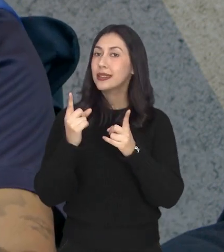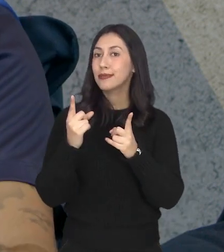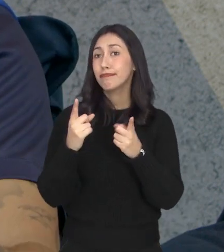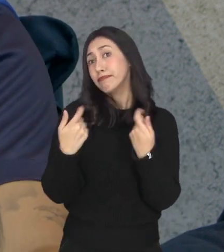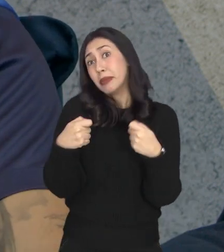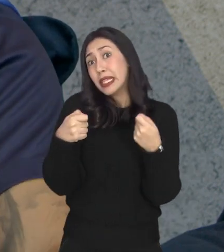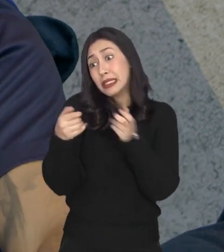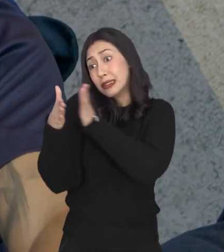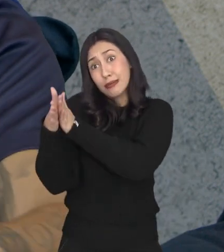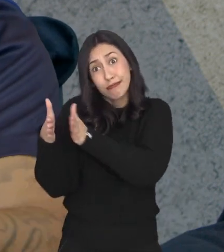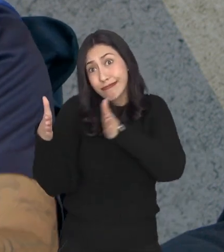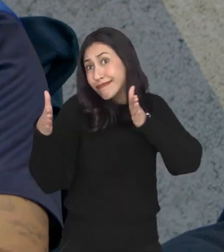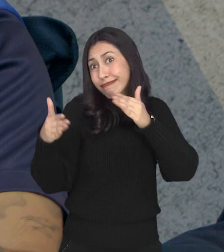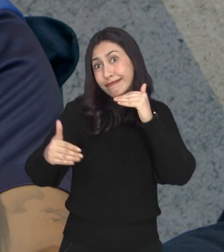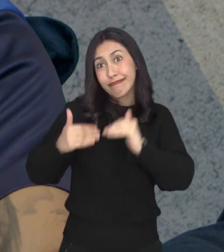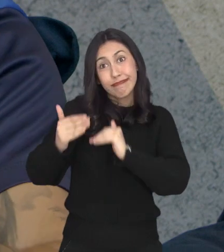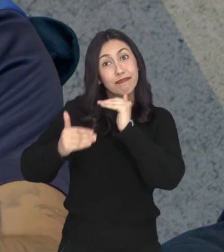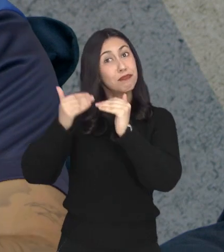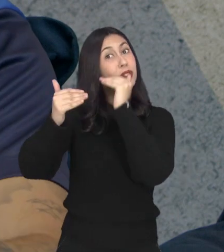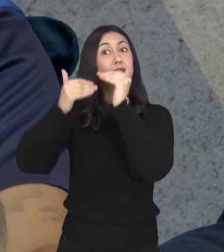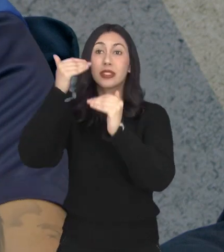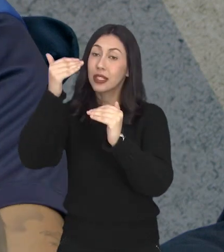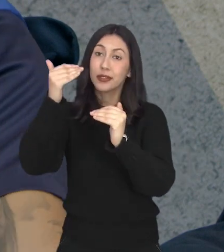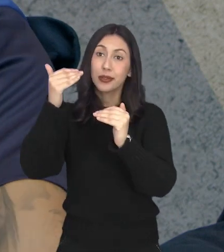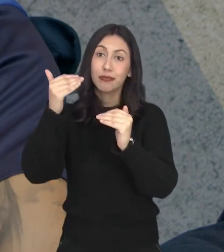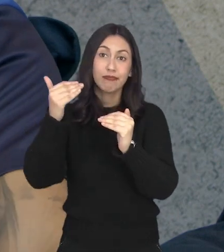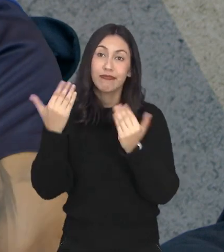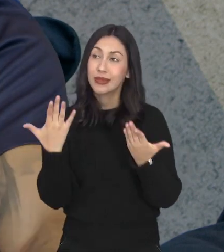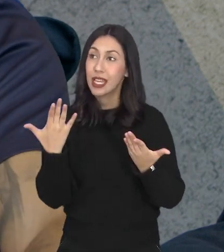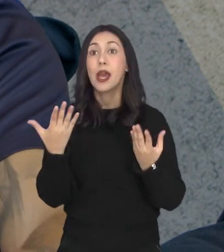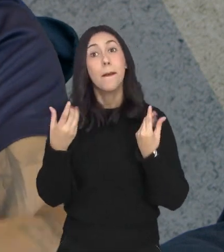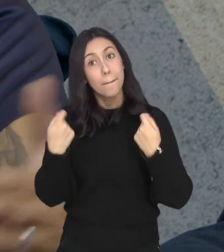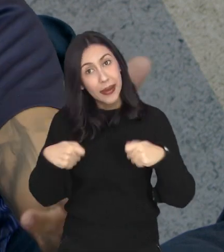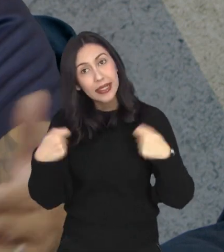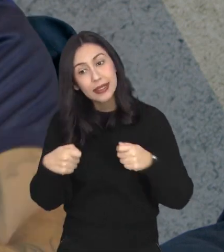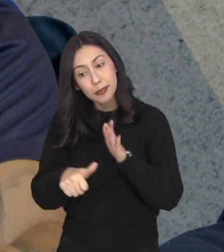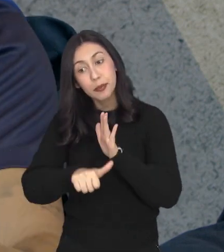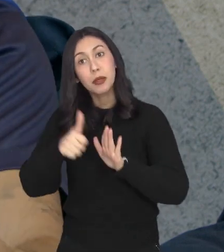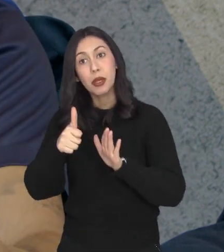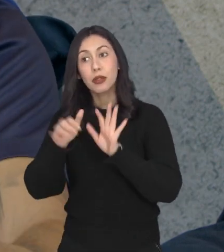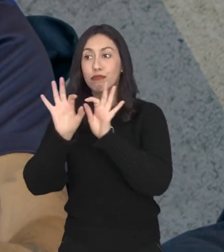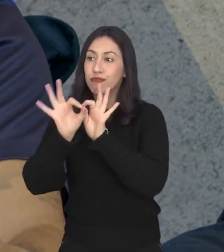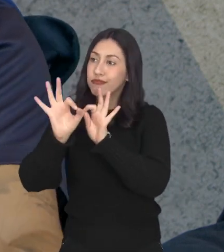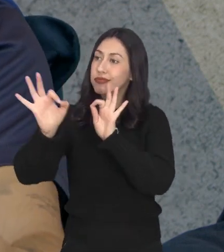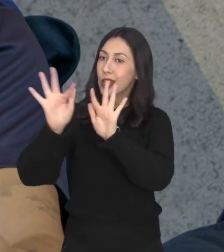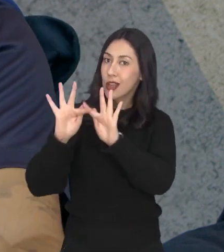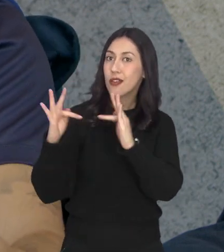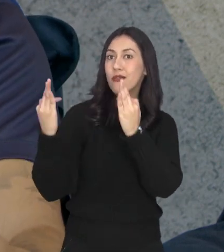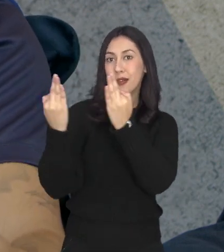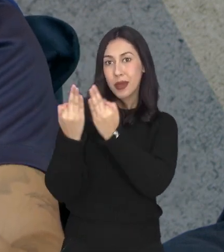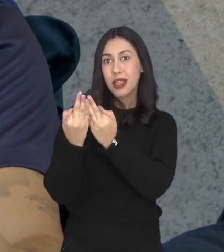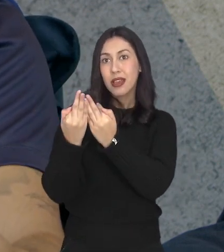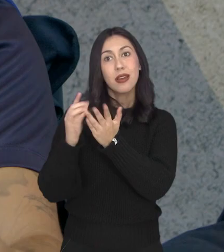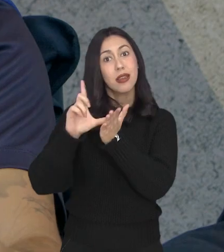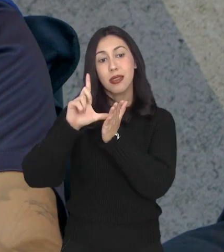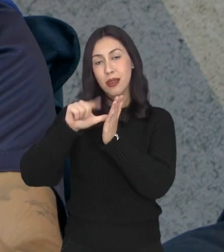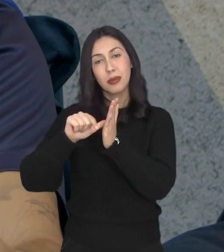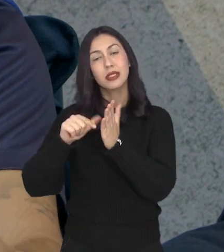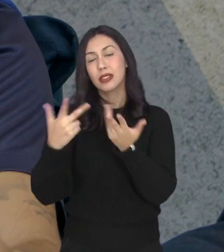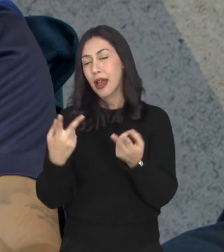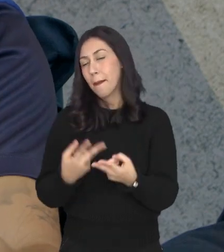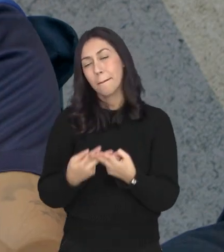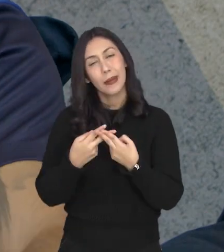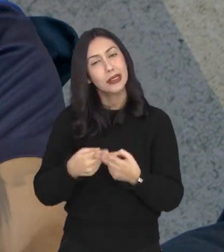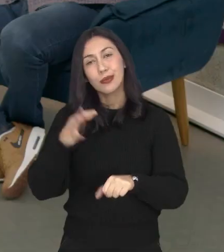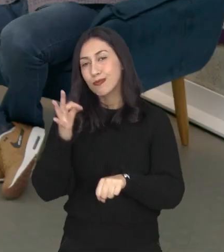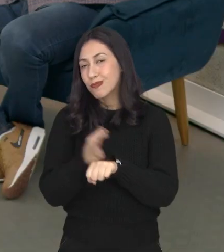Mas é a dificuldade que eles têm que passar. Eles sabem que para essa carreira não tem outra escolha, né? Eles têm que ficar longe. Infelizmente, é uma